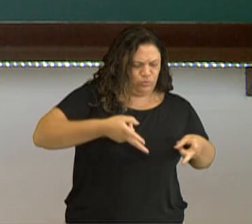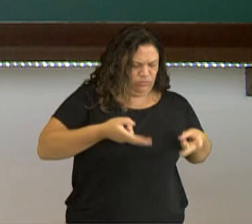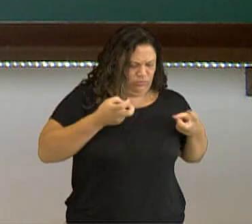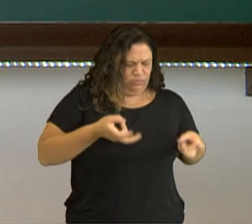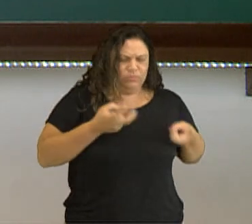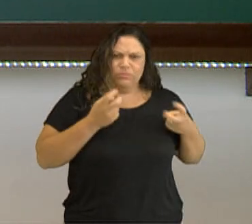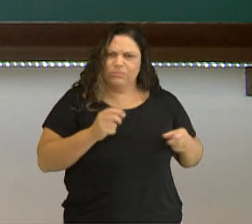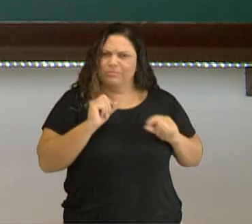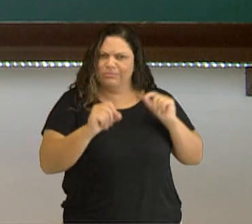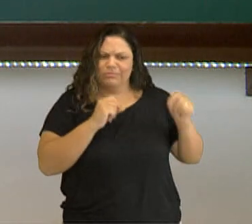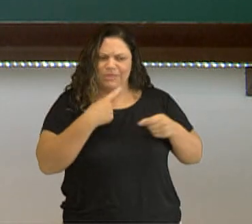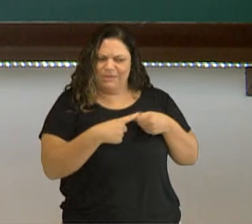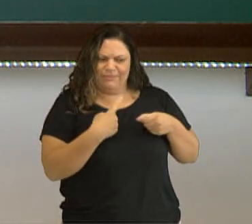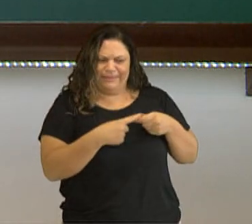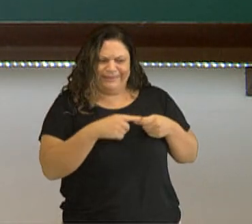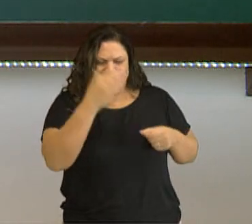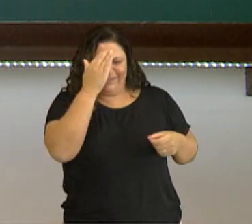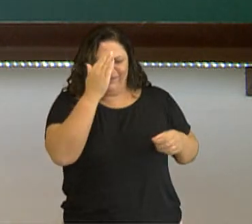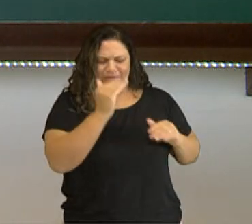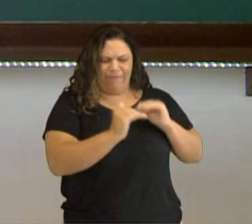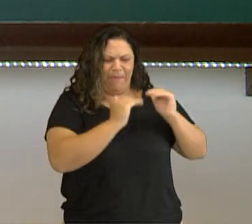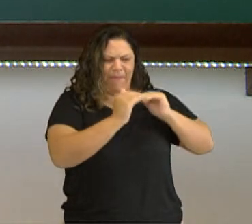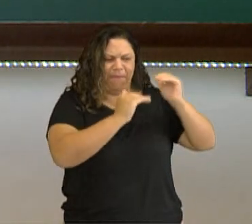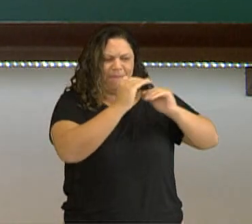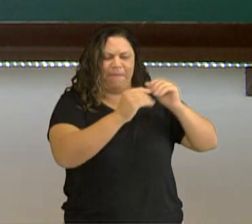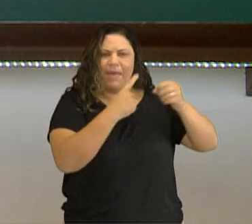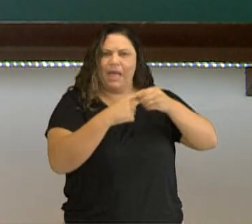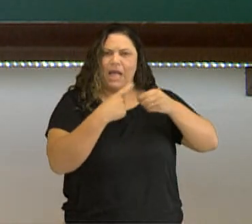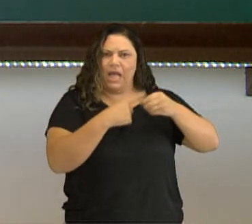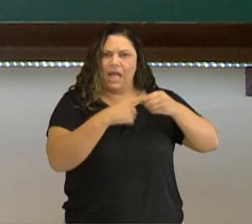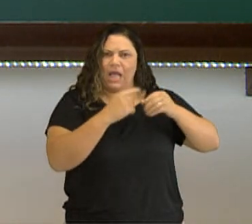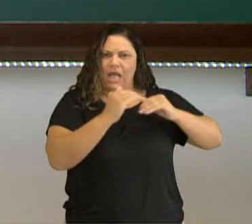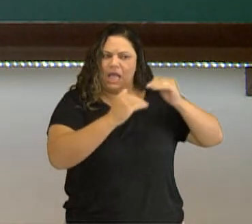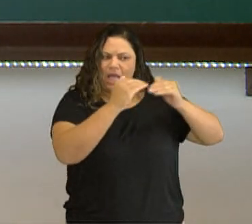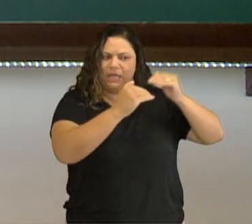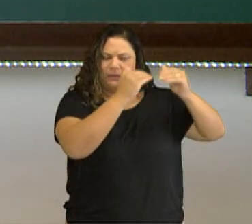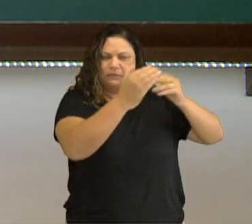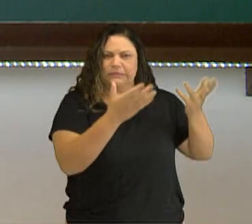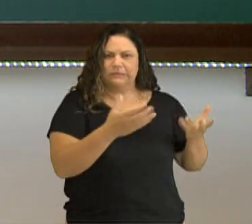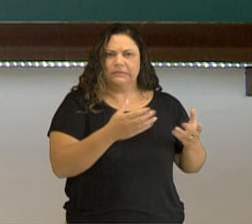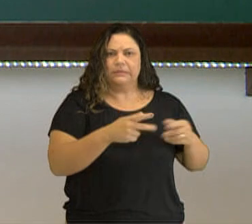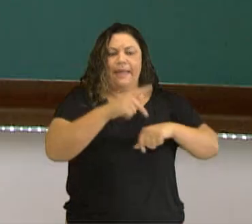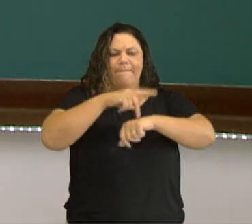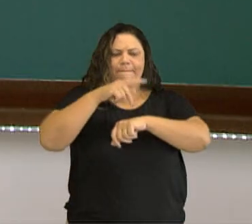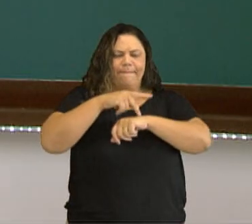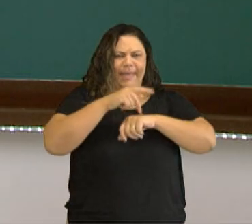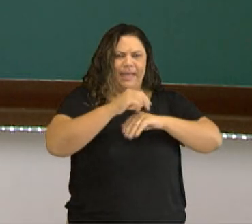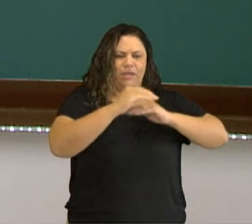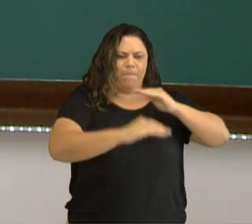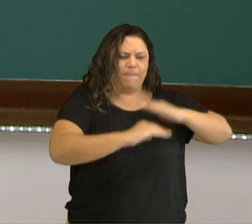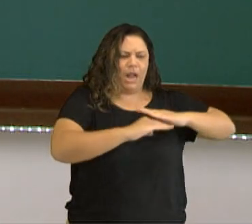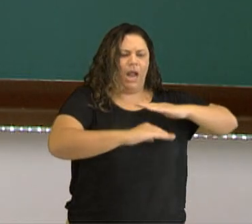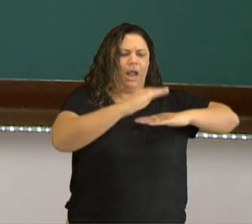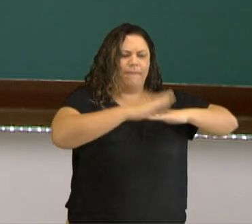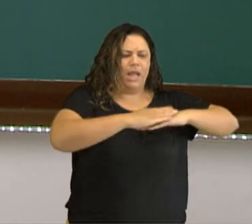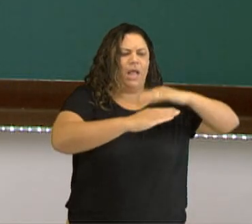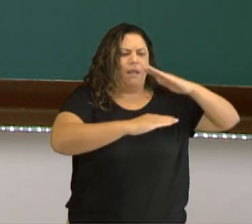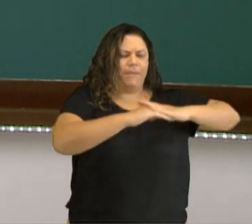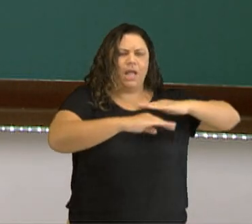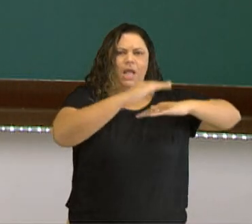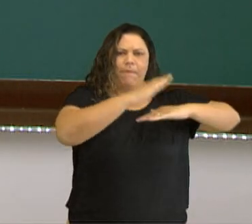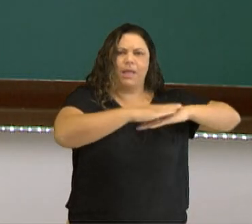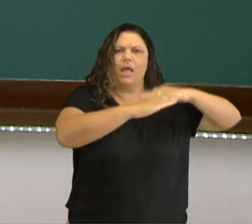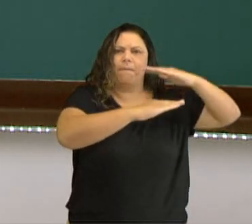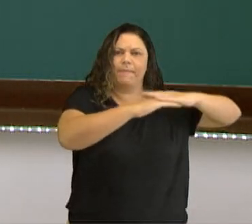entenda, né, como será que eles construíram essa cidade, levaram esses blocos de pedra, né, numa altitude de 2.400